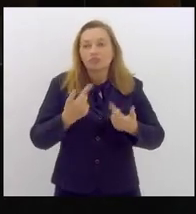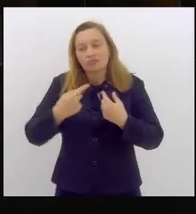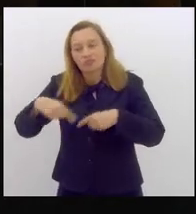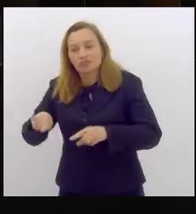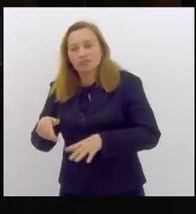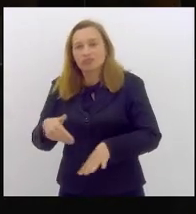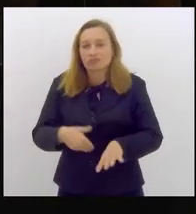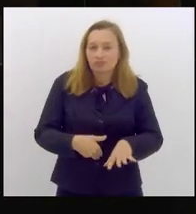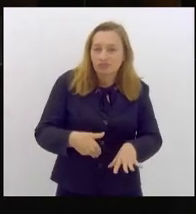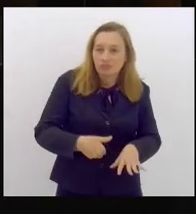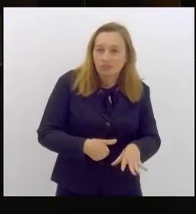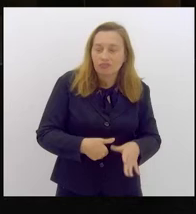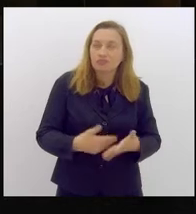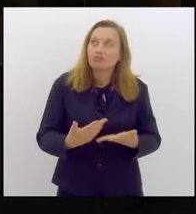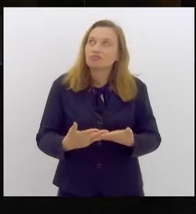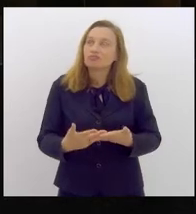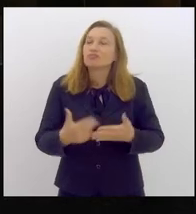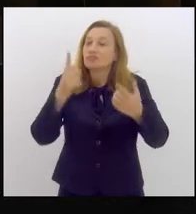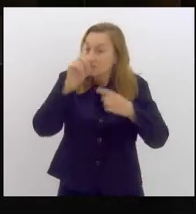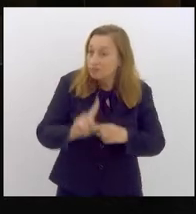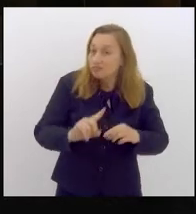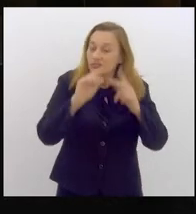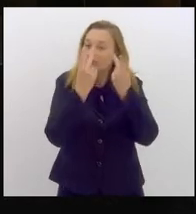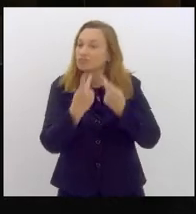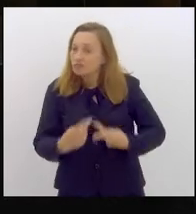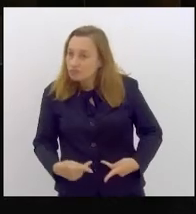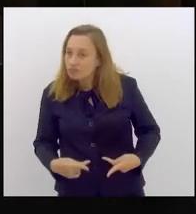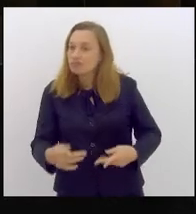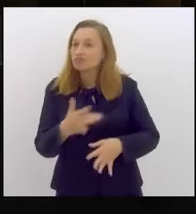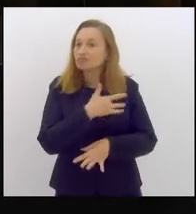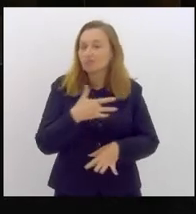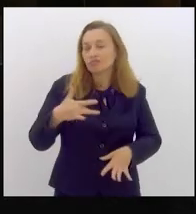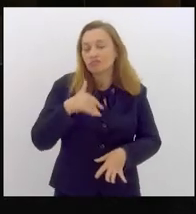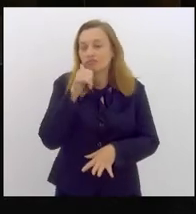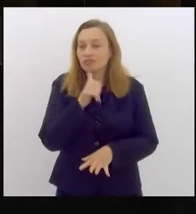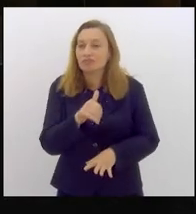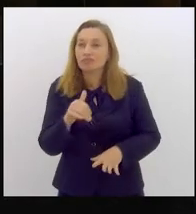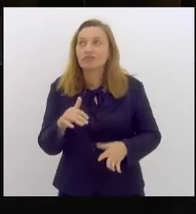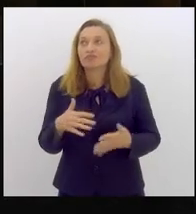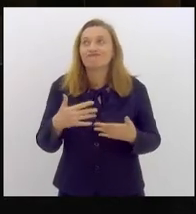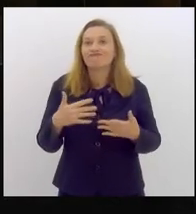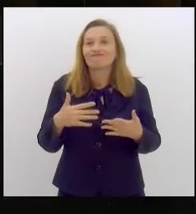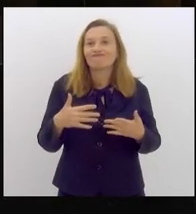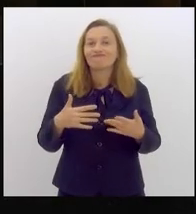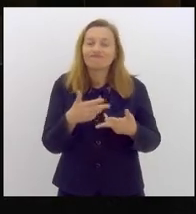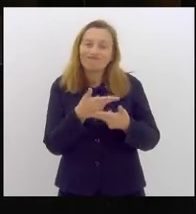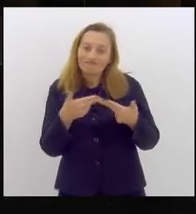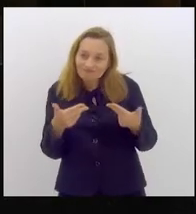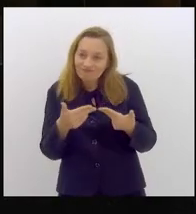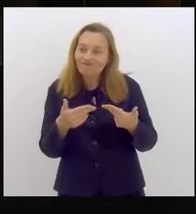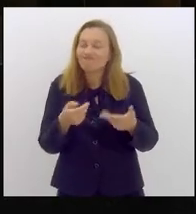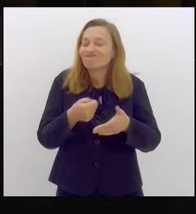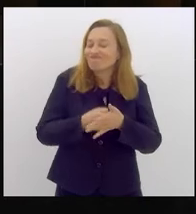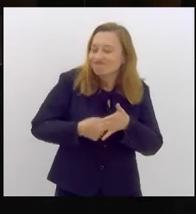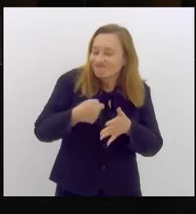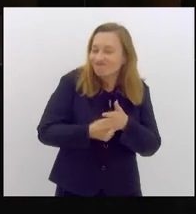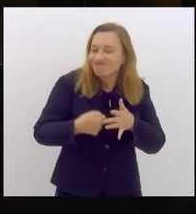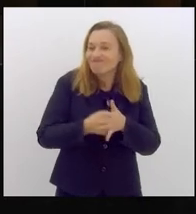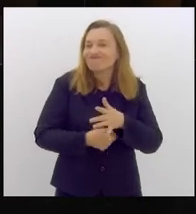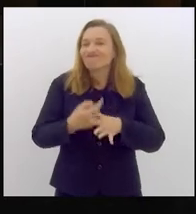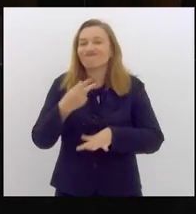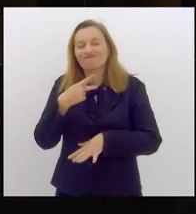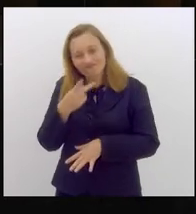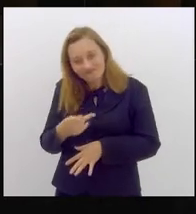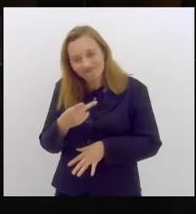de luta pelos direitos humanos, pela saúde da mulher, enfim, muitas lutas